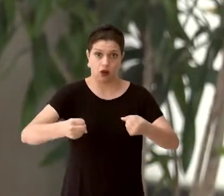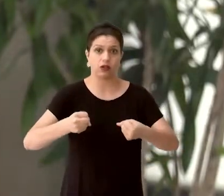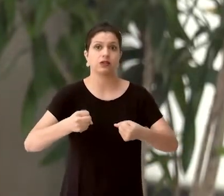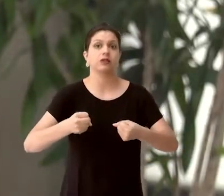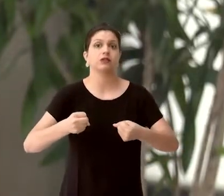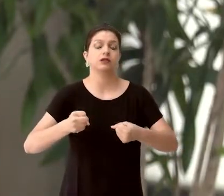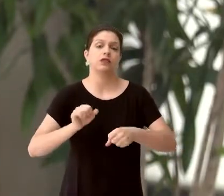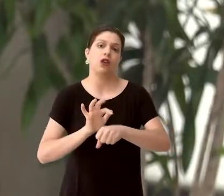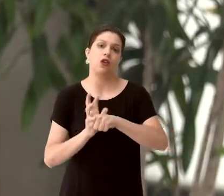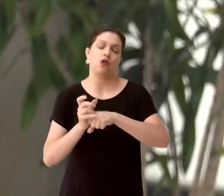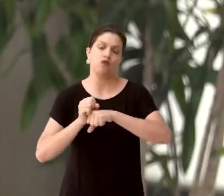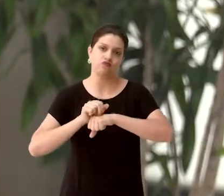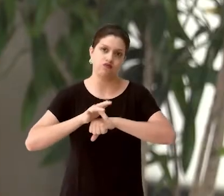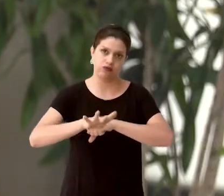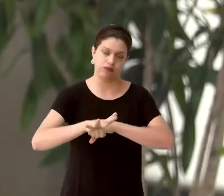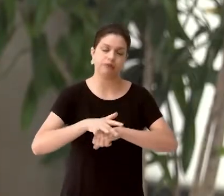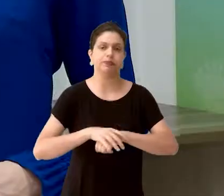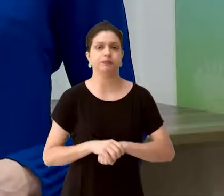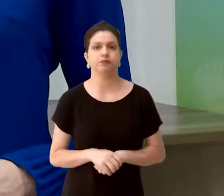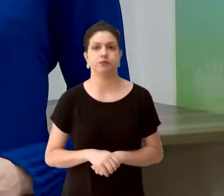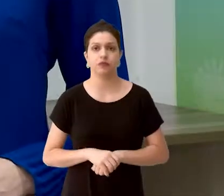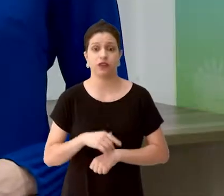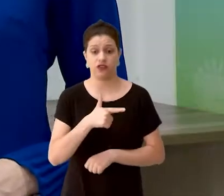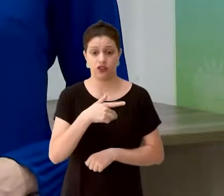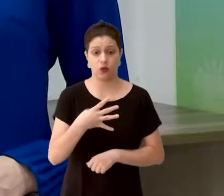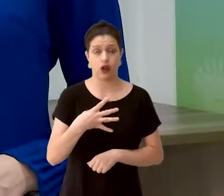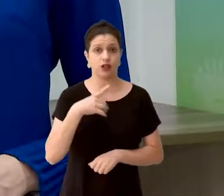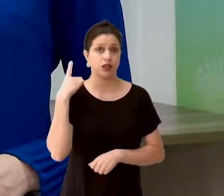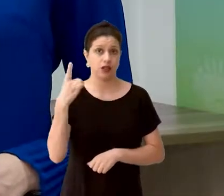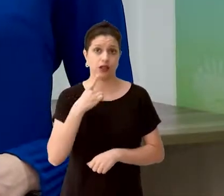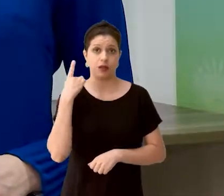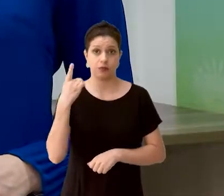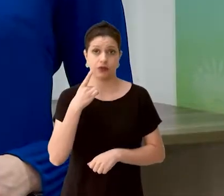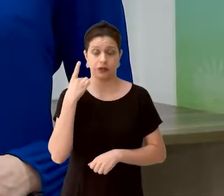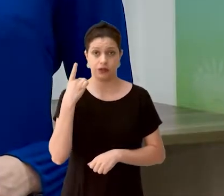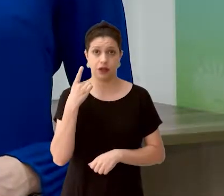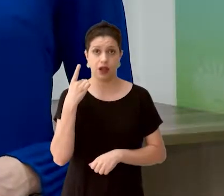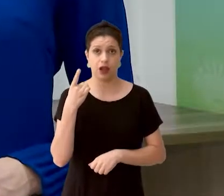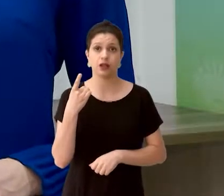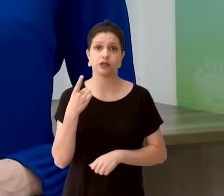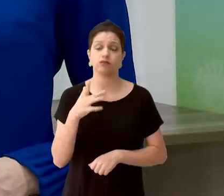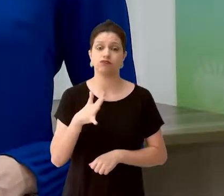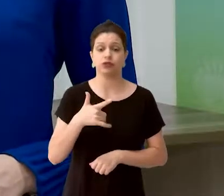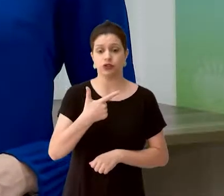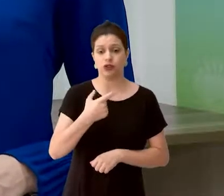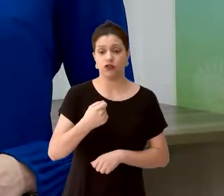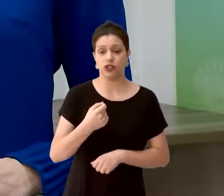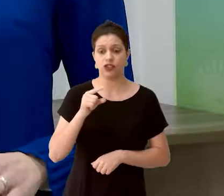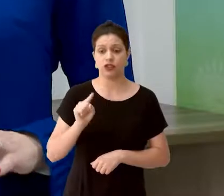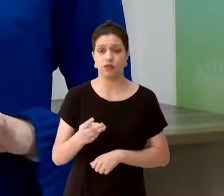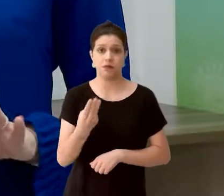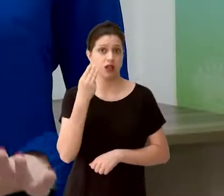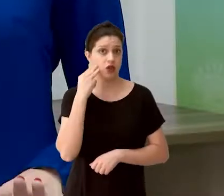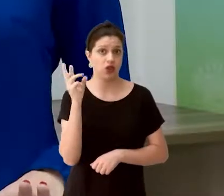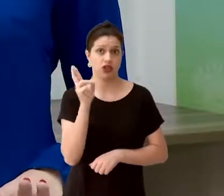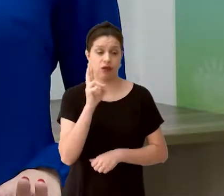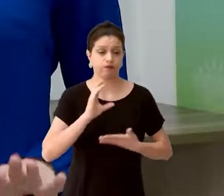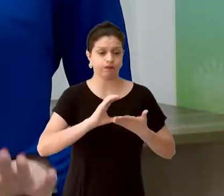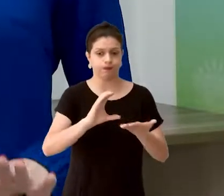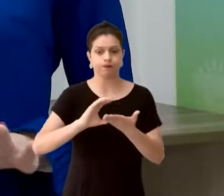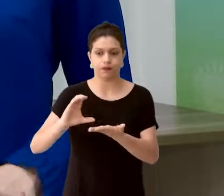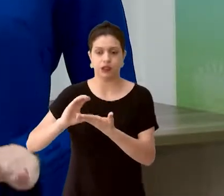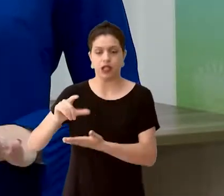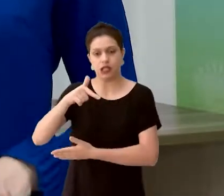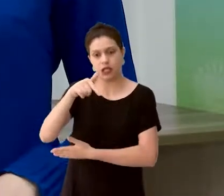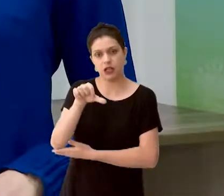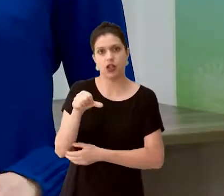reforçar o combate ao coronavírus. Os 24 deputados estaduais da Assembleia Legislativa vão destinar cerca de